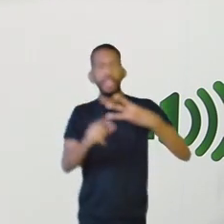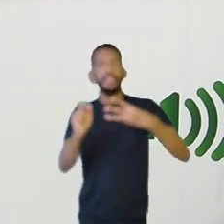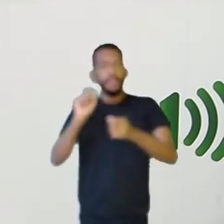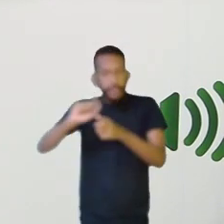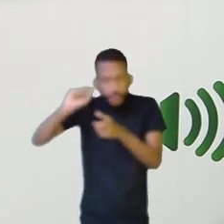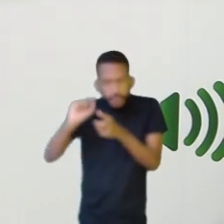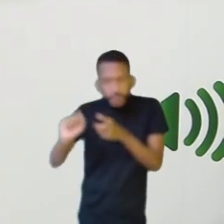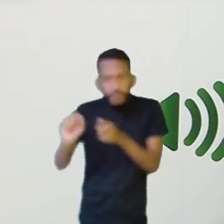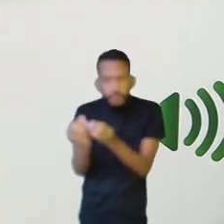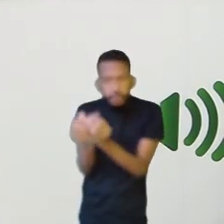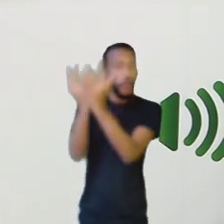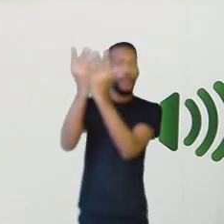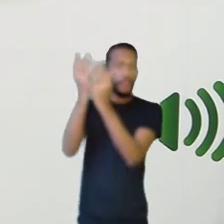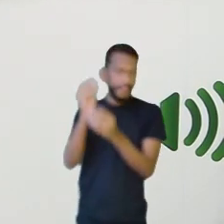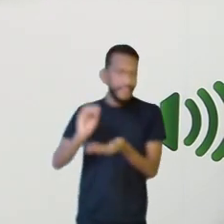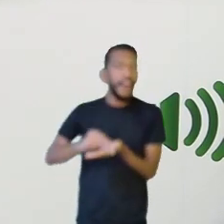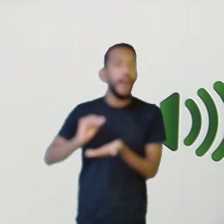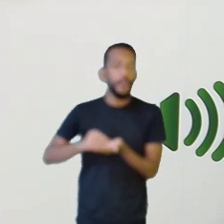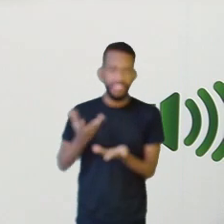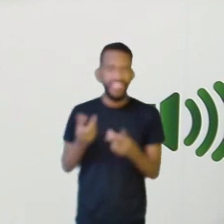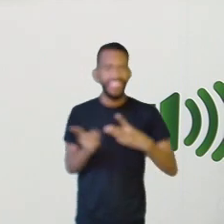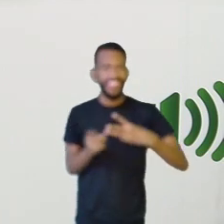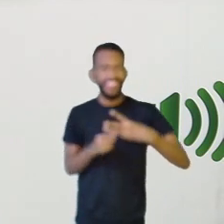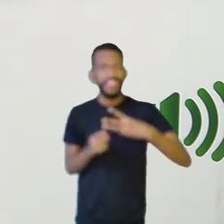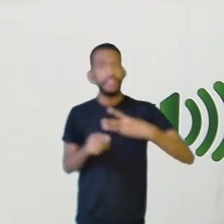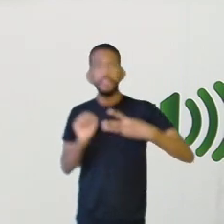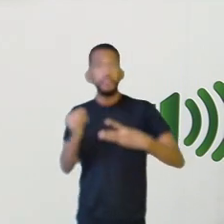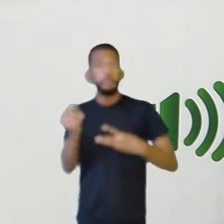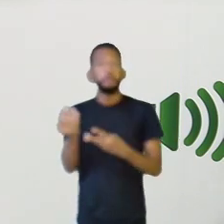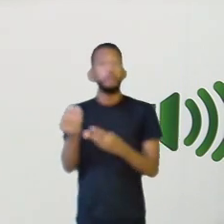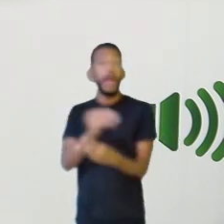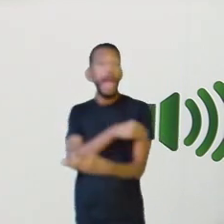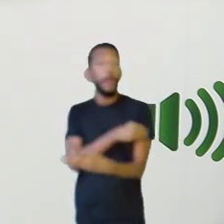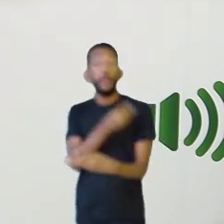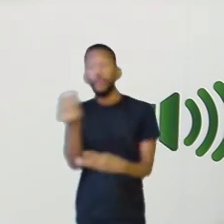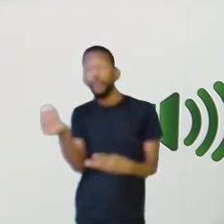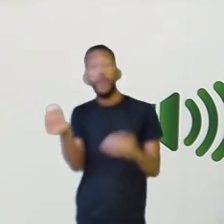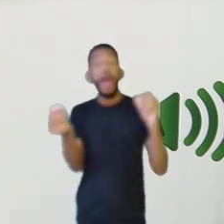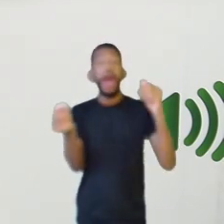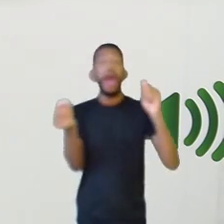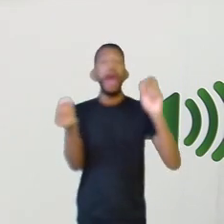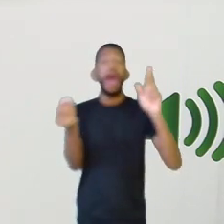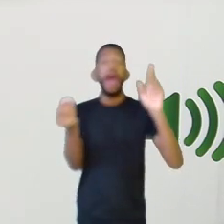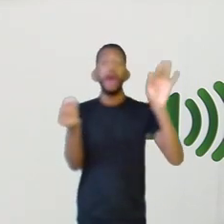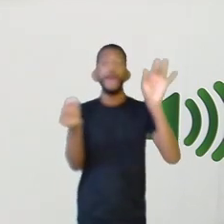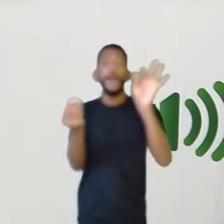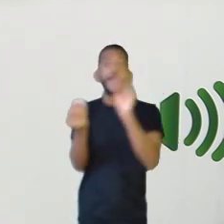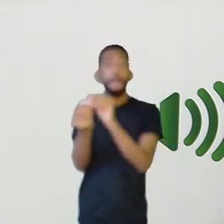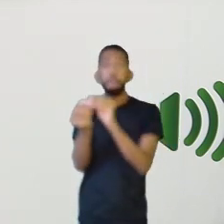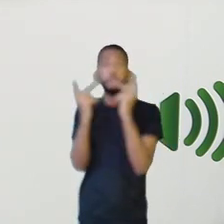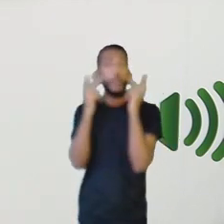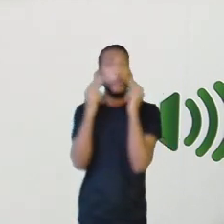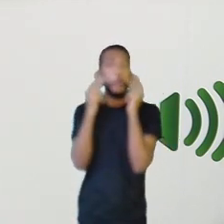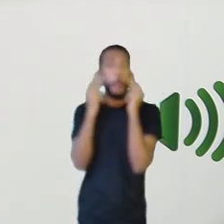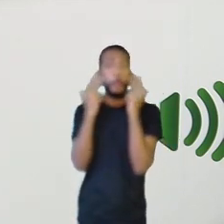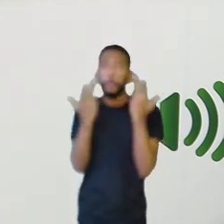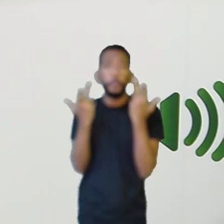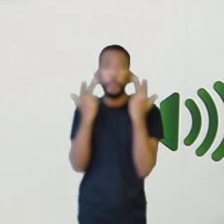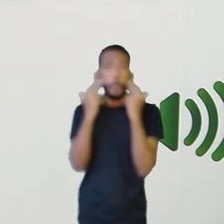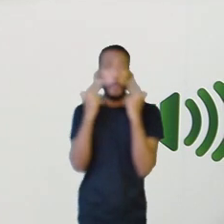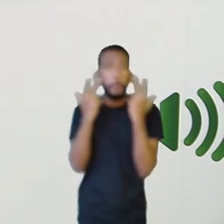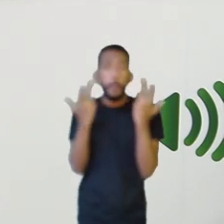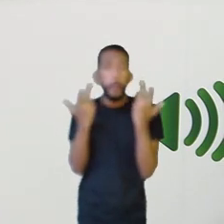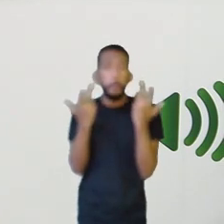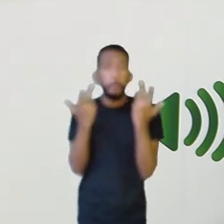de energia que vai se acontecer, né? Se tivéssemos uma fonte de energia aqui, aconteceria